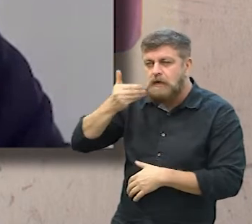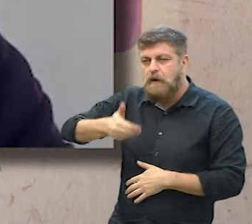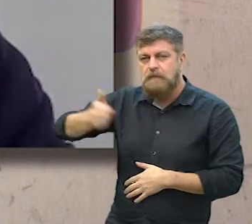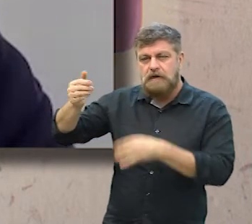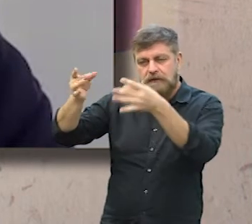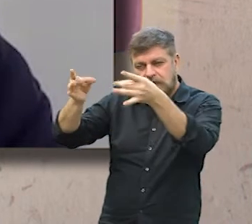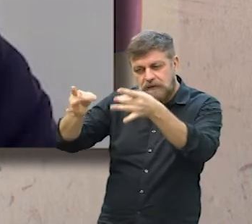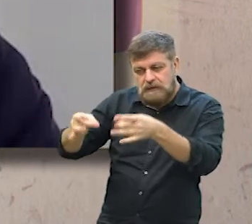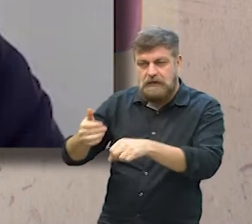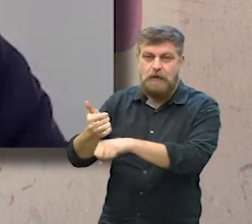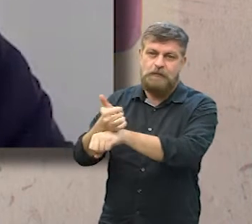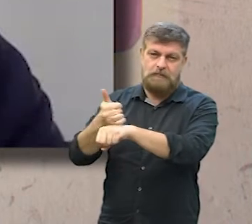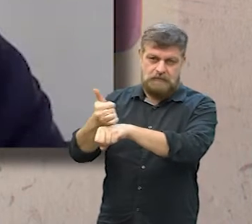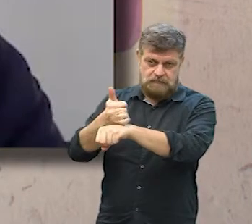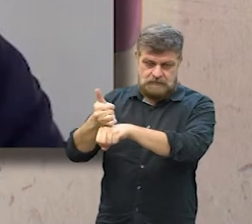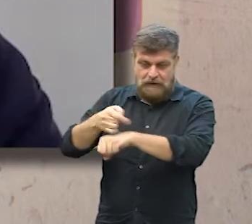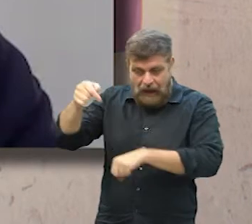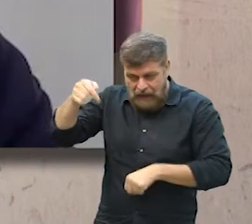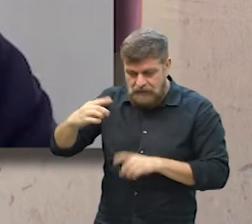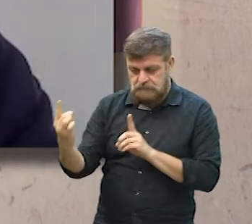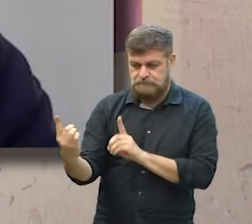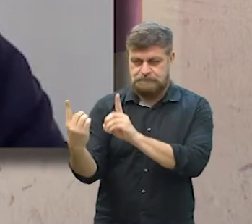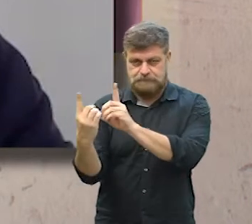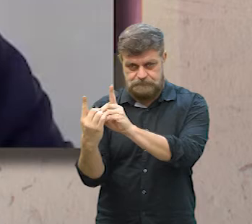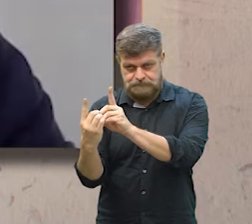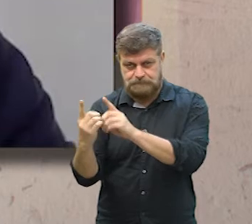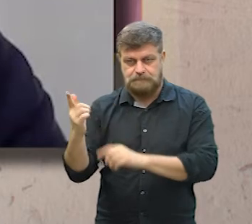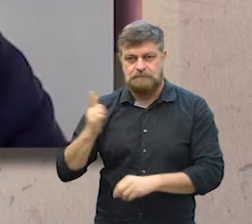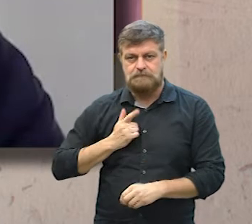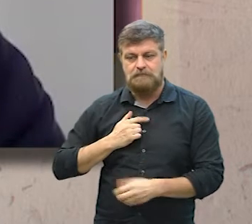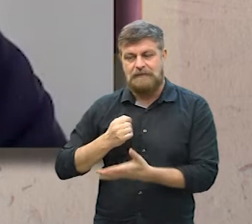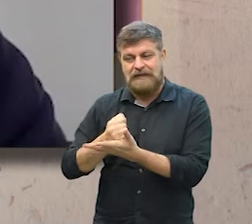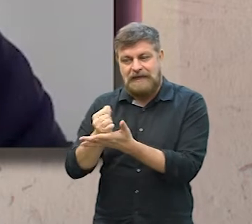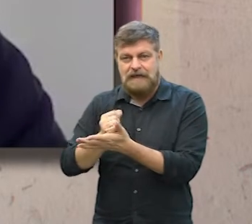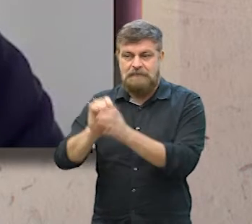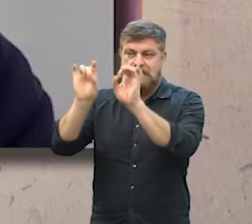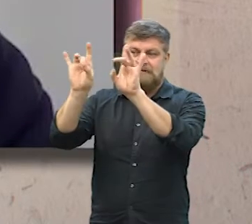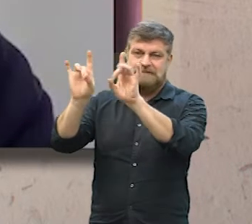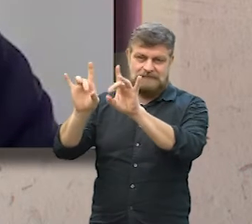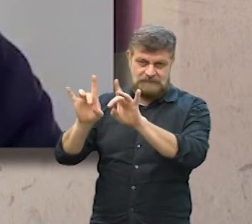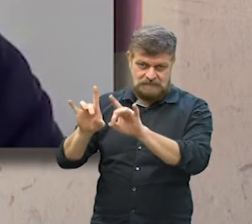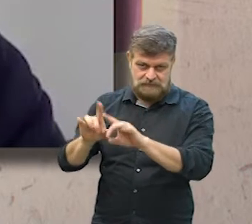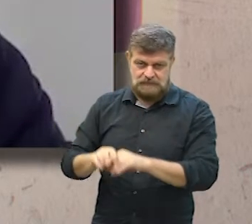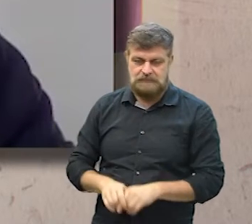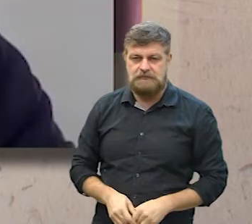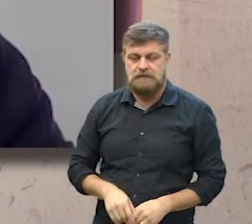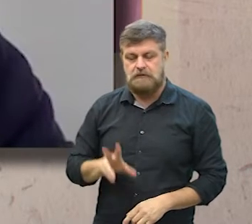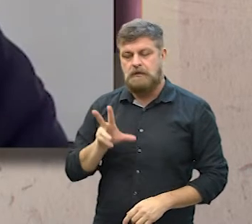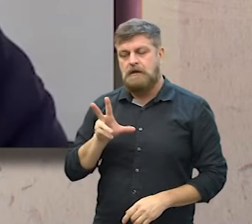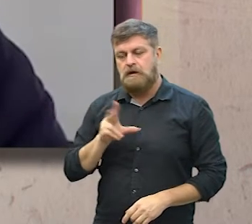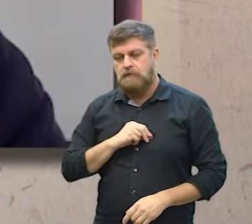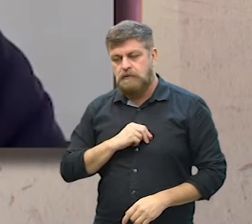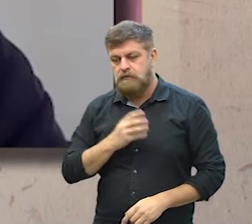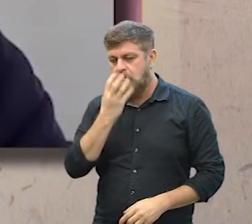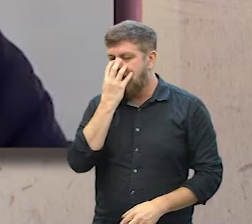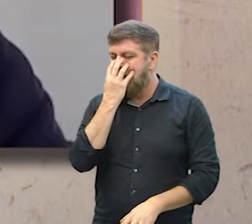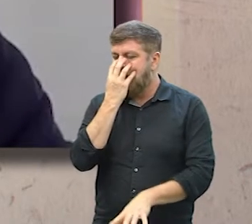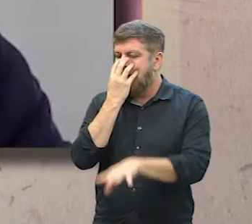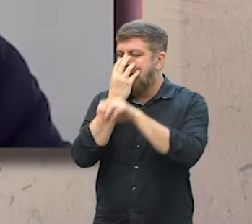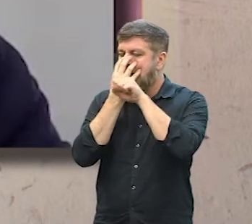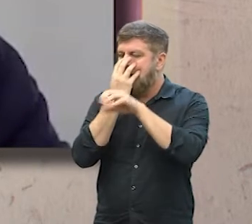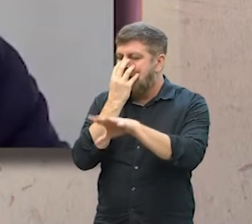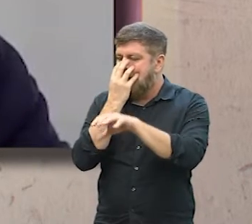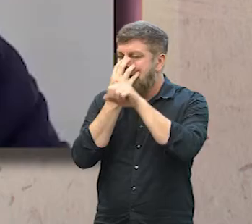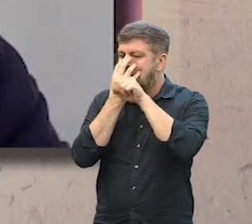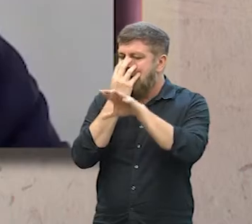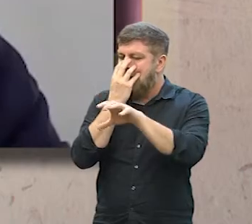avaliação melhor, mais detalhada pelo profissional, daí, lá, além desses broncodilatadores que a gente chama, esses remédios de alívio, o oxigênio vai